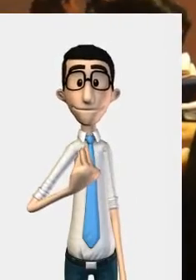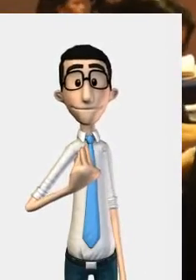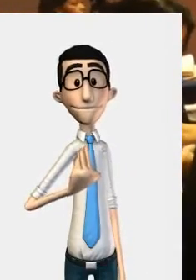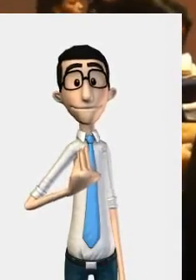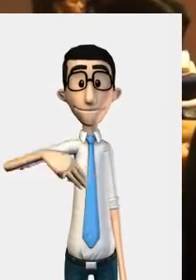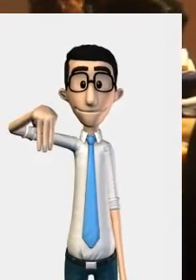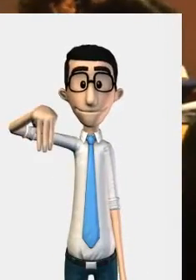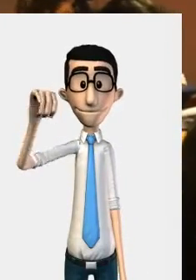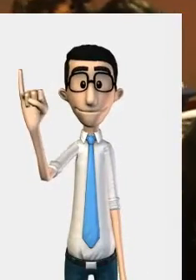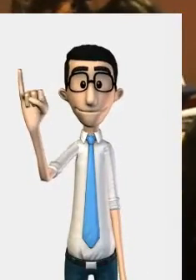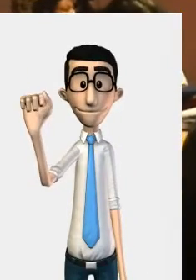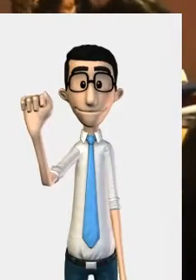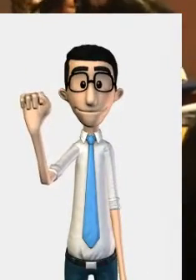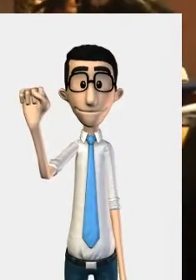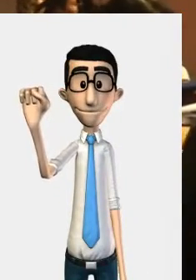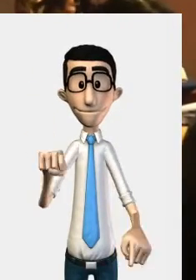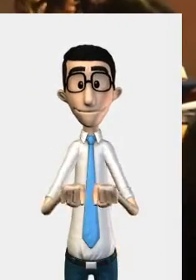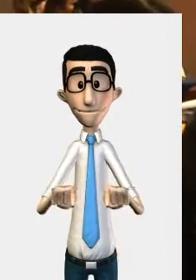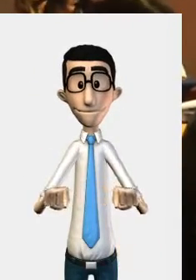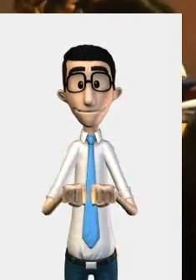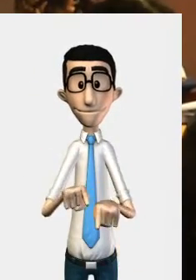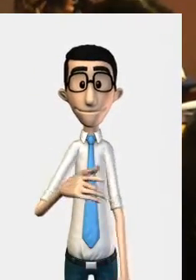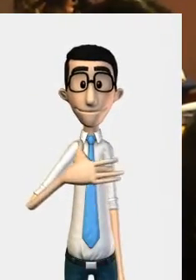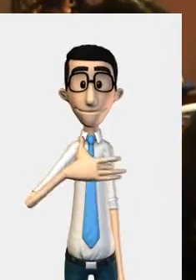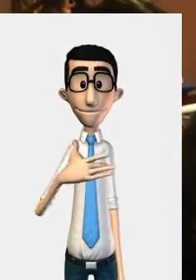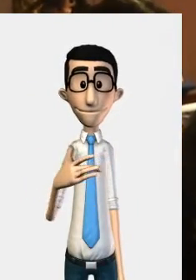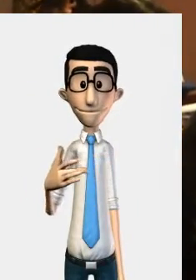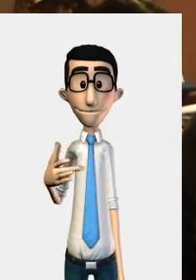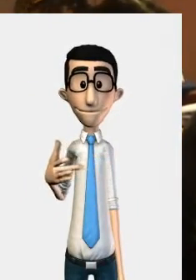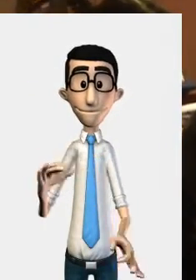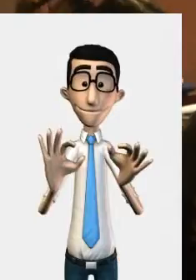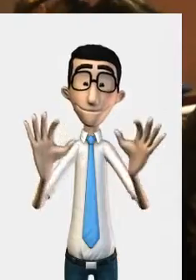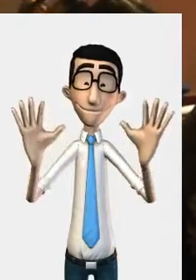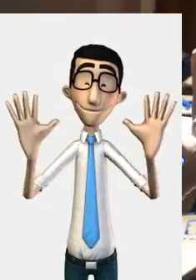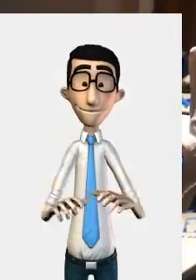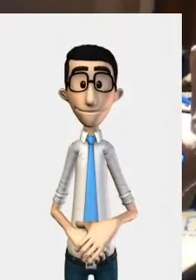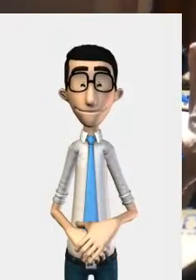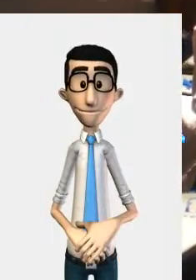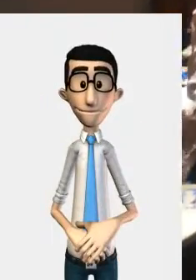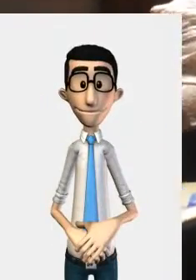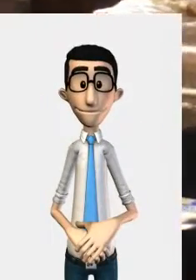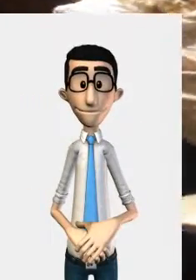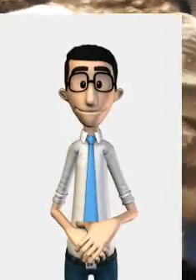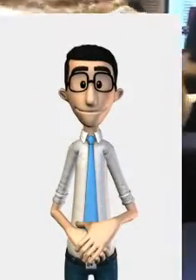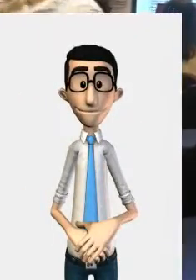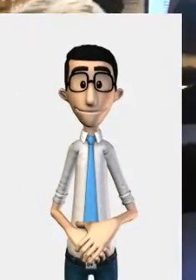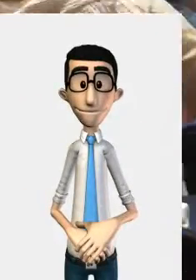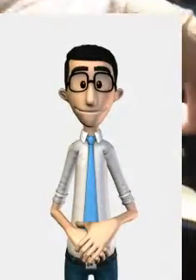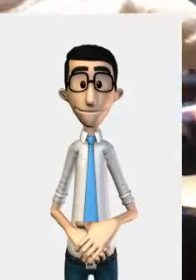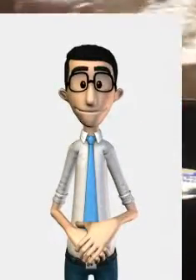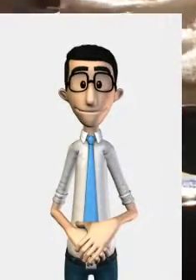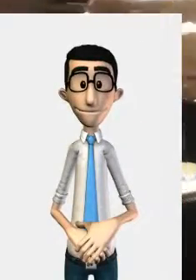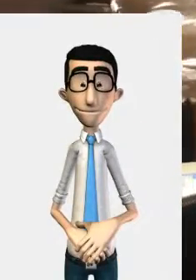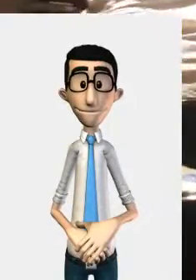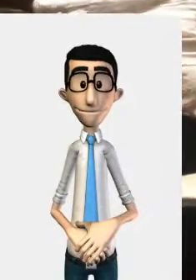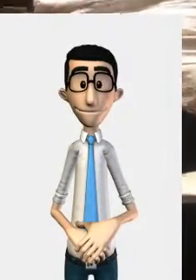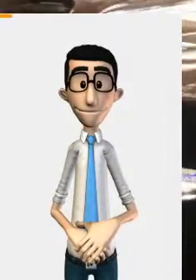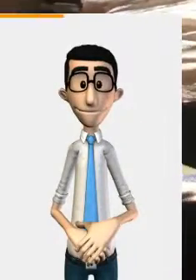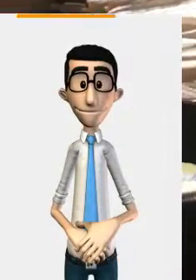ideia. Tivemos a oportunidade de bater um papo com a Michele Freitas, diretora da IEAC. Acompanhe.